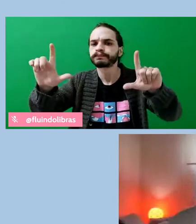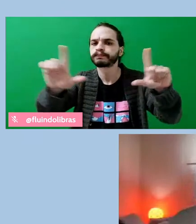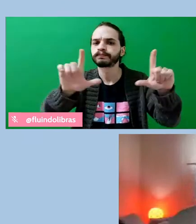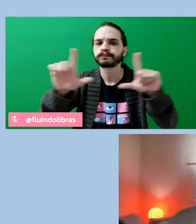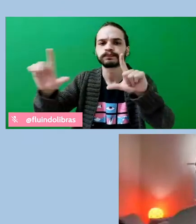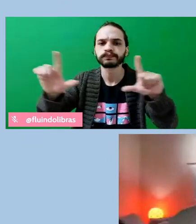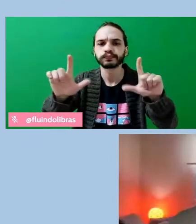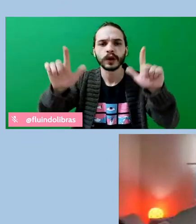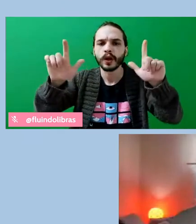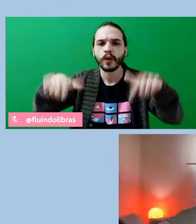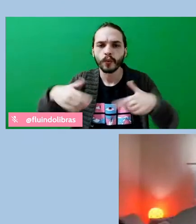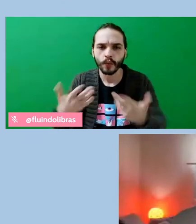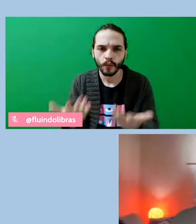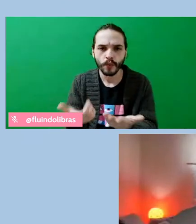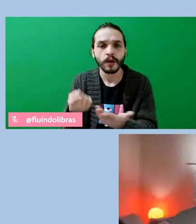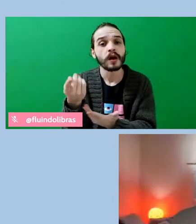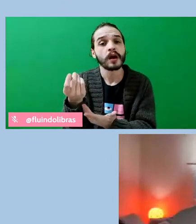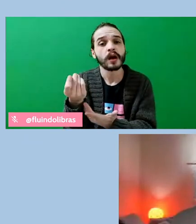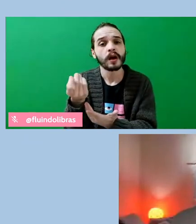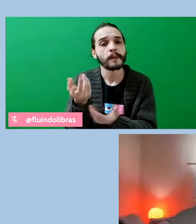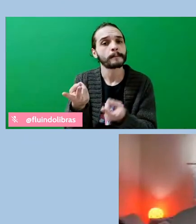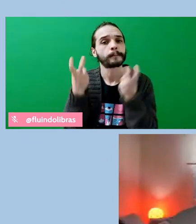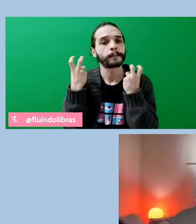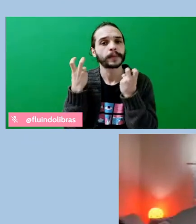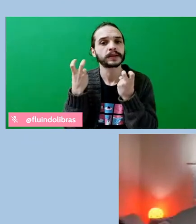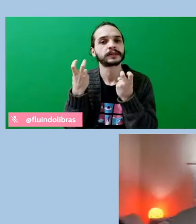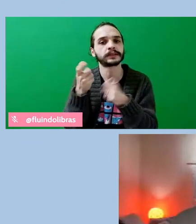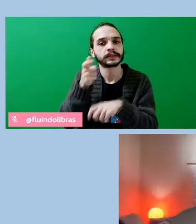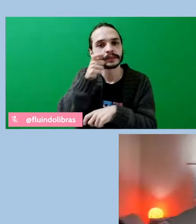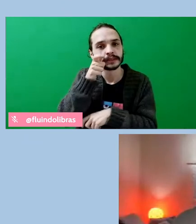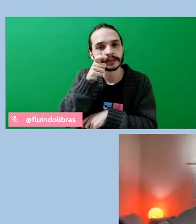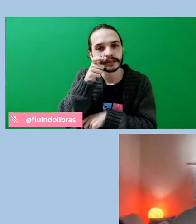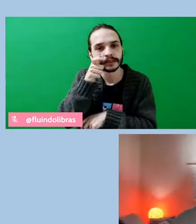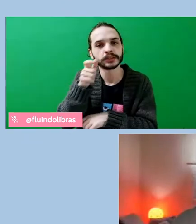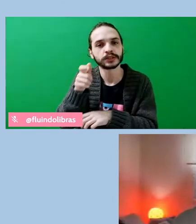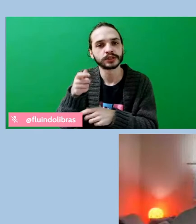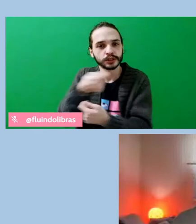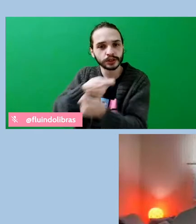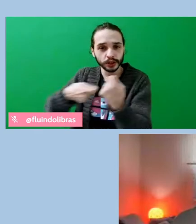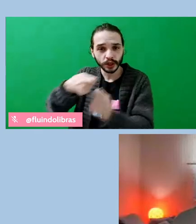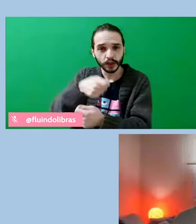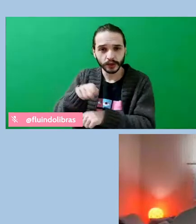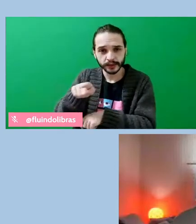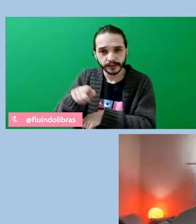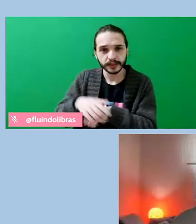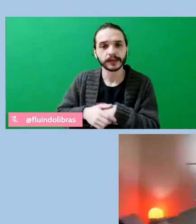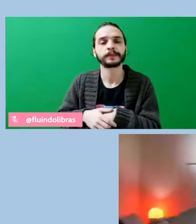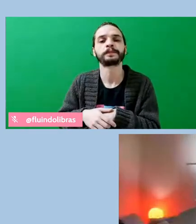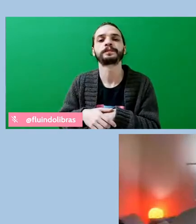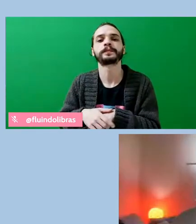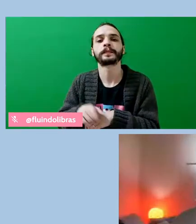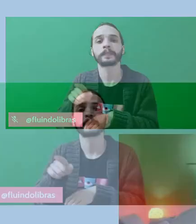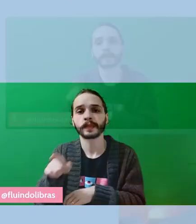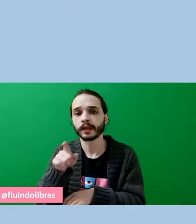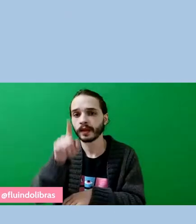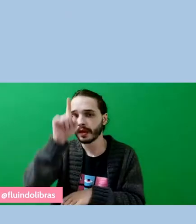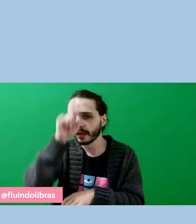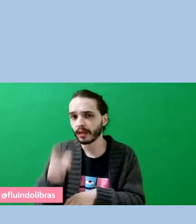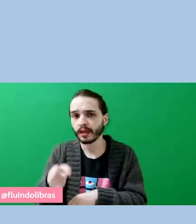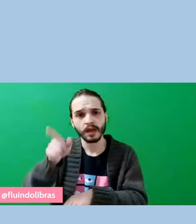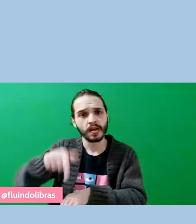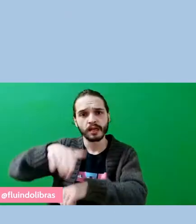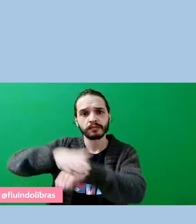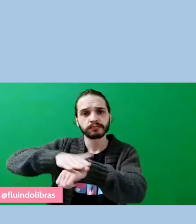feito. E a gente percebe ao assistir os negociantes que essa determinação está na mão das atrizes, né?